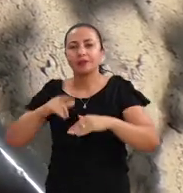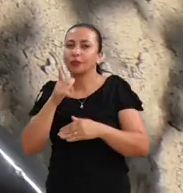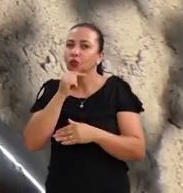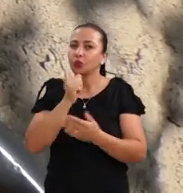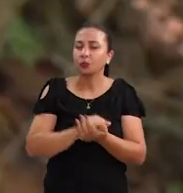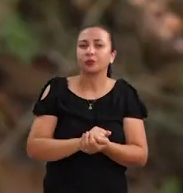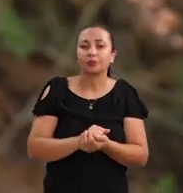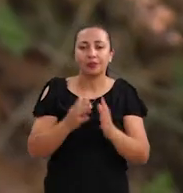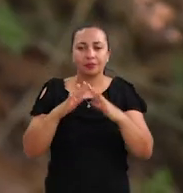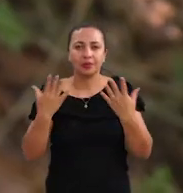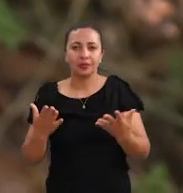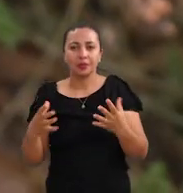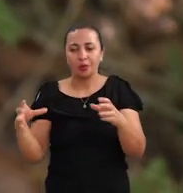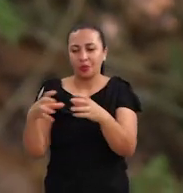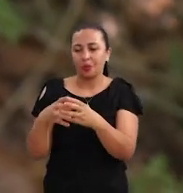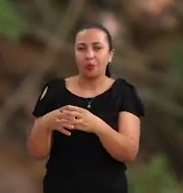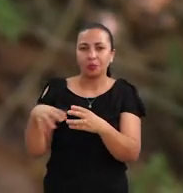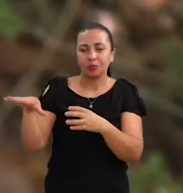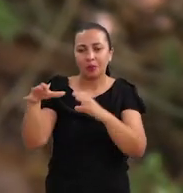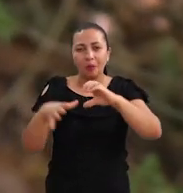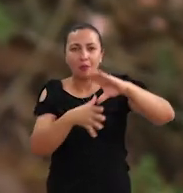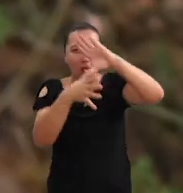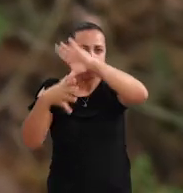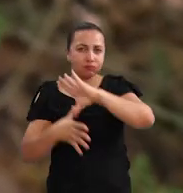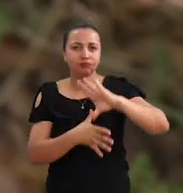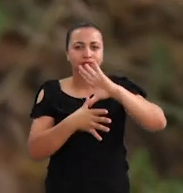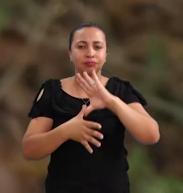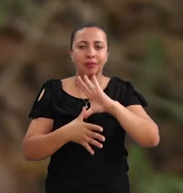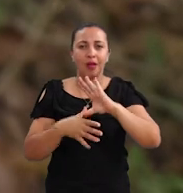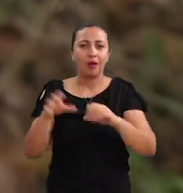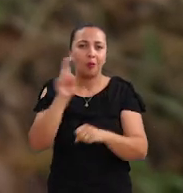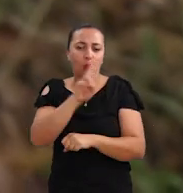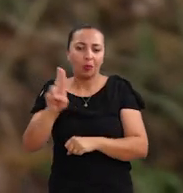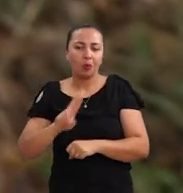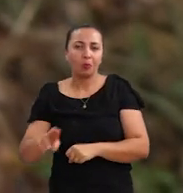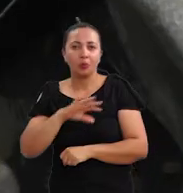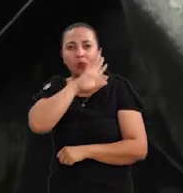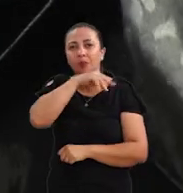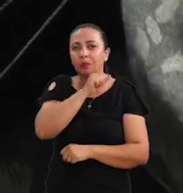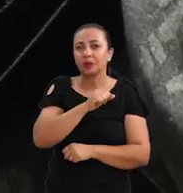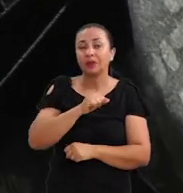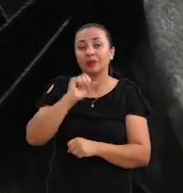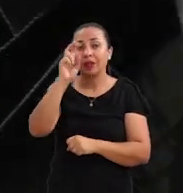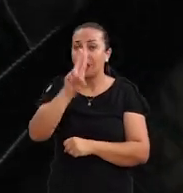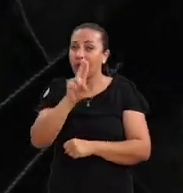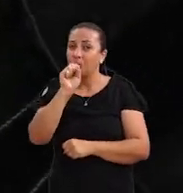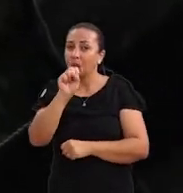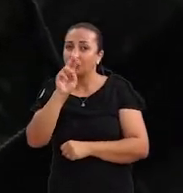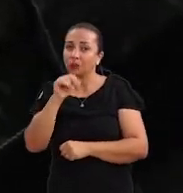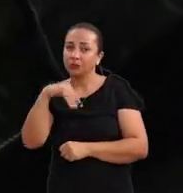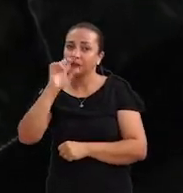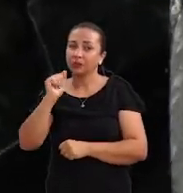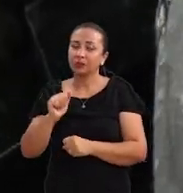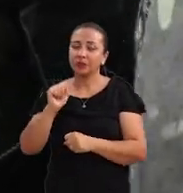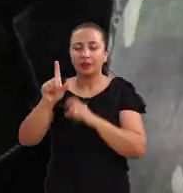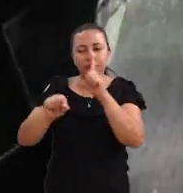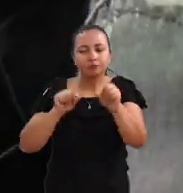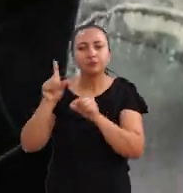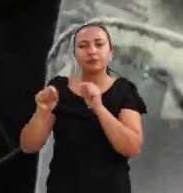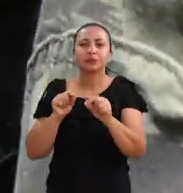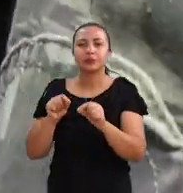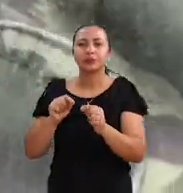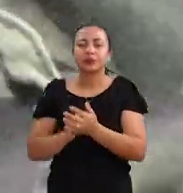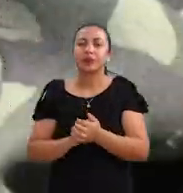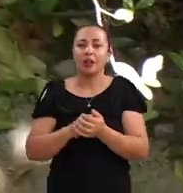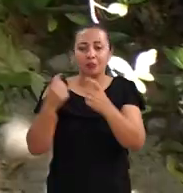de umidade. Assim, a equipe pretende mapear as espécies mais presentes em cada região da usina e apontar as escolhas por